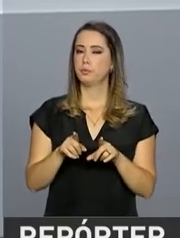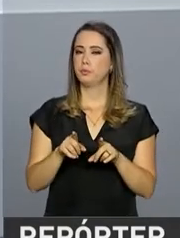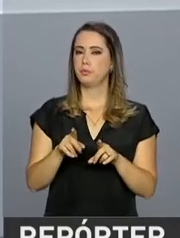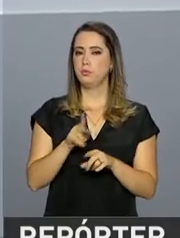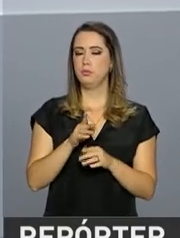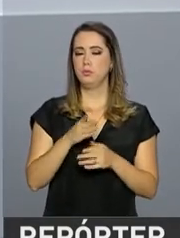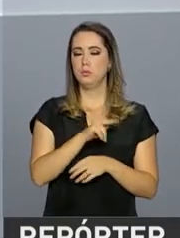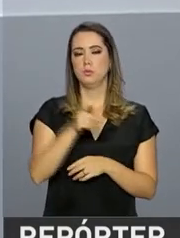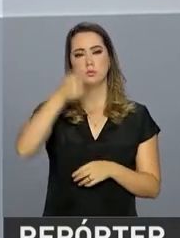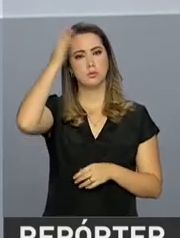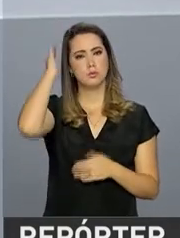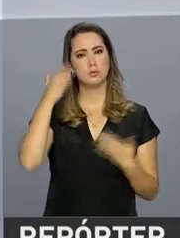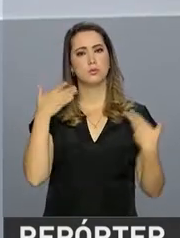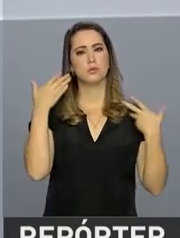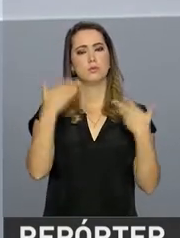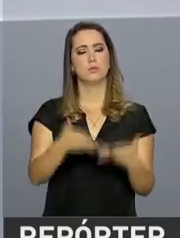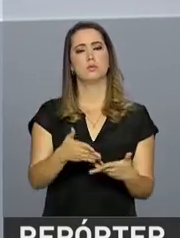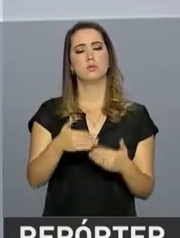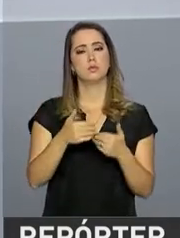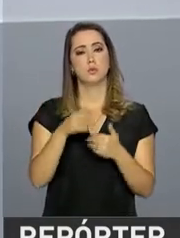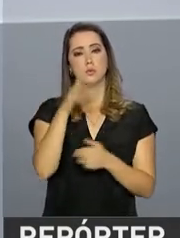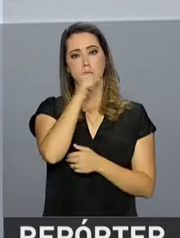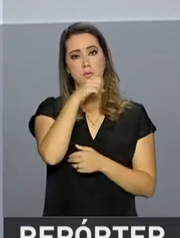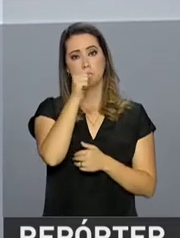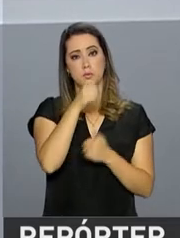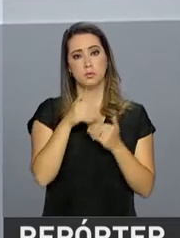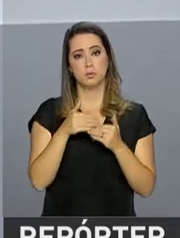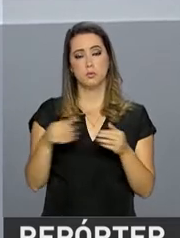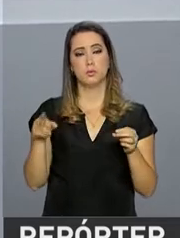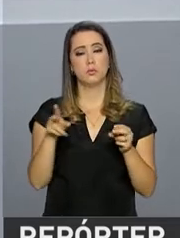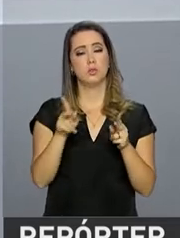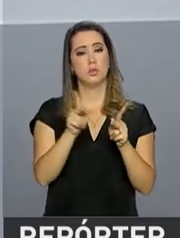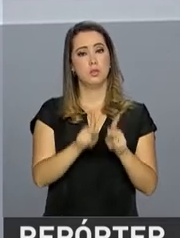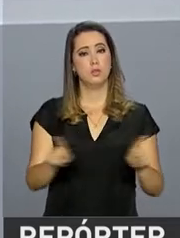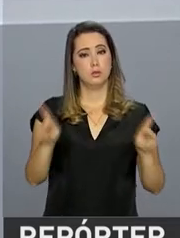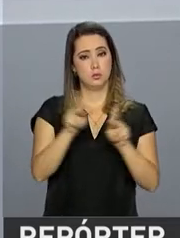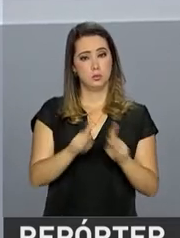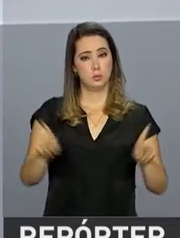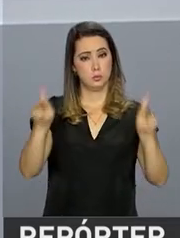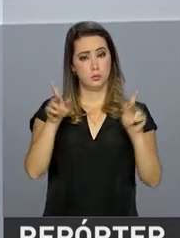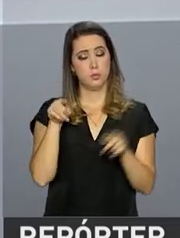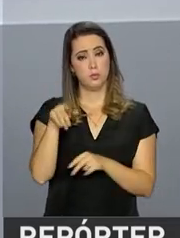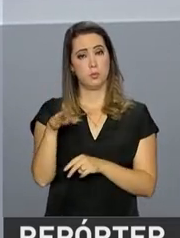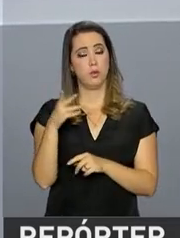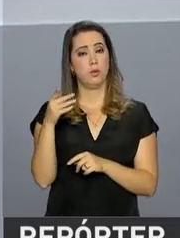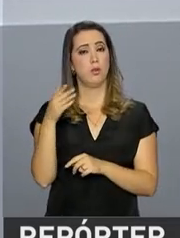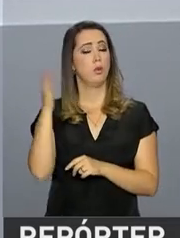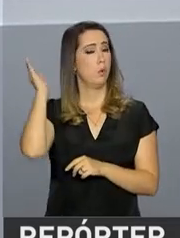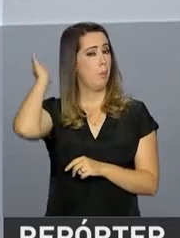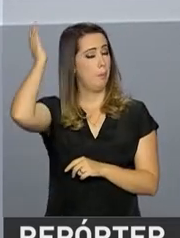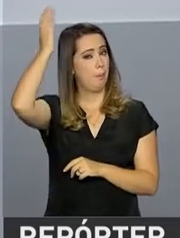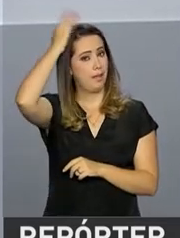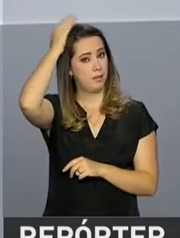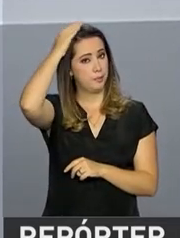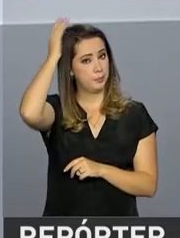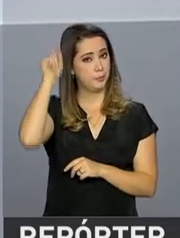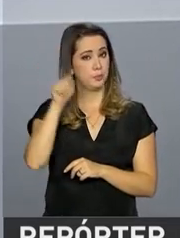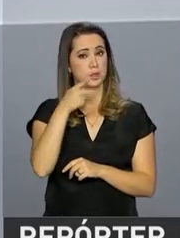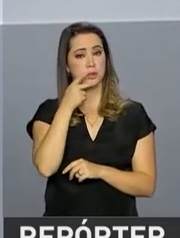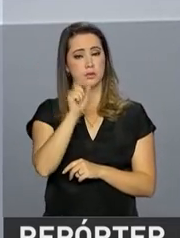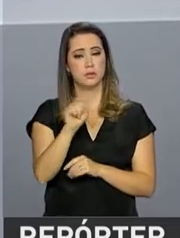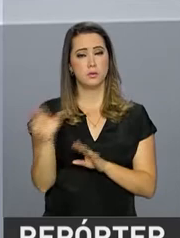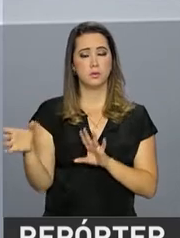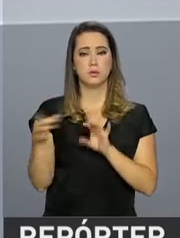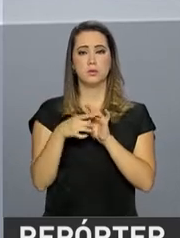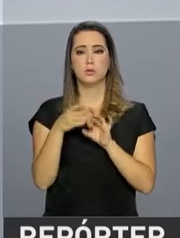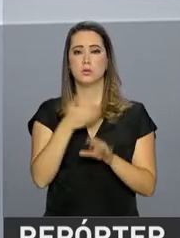da abertura do simpósio nacional de varejo shopping em foz do iguaçu no paraná temer reforçou que a parceria do governo